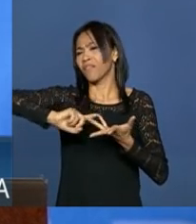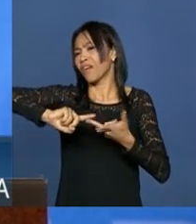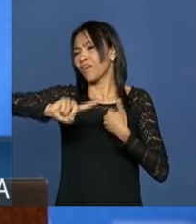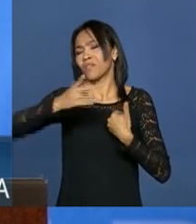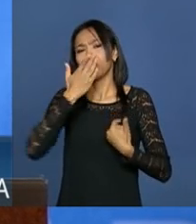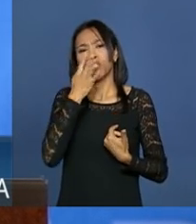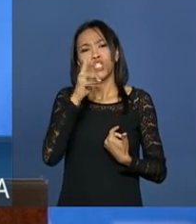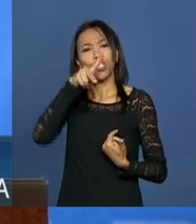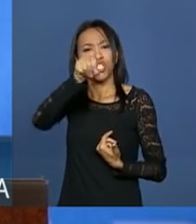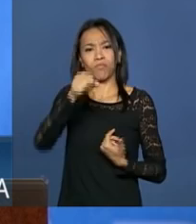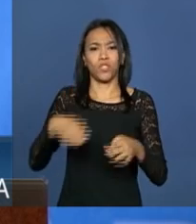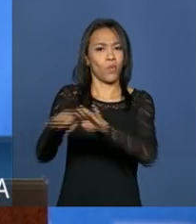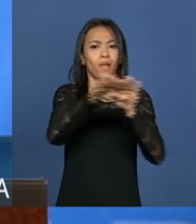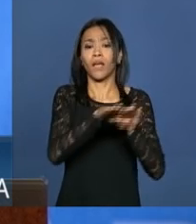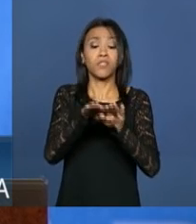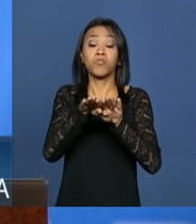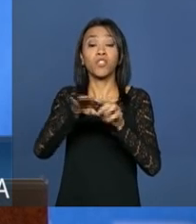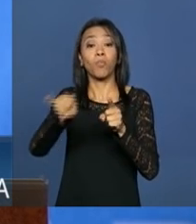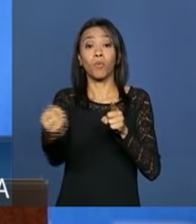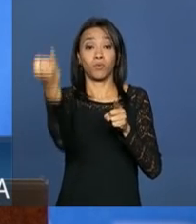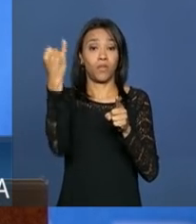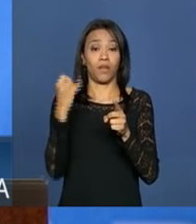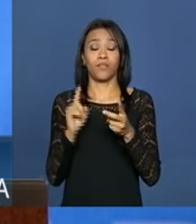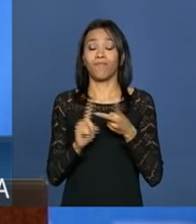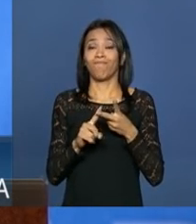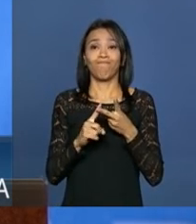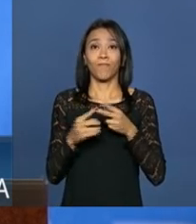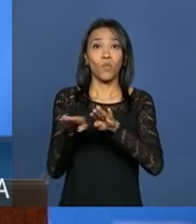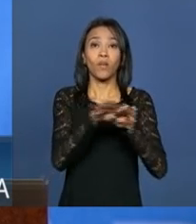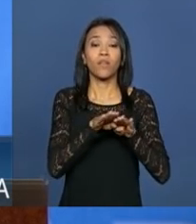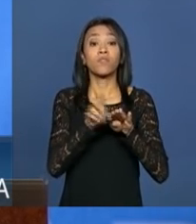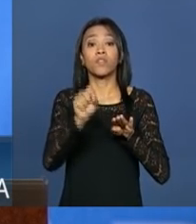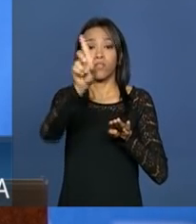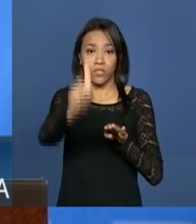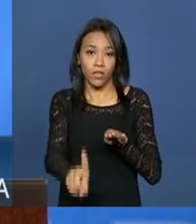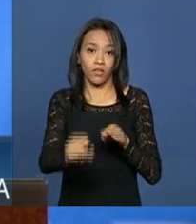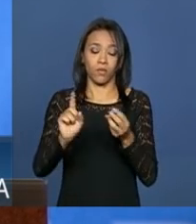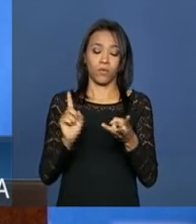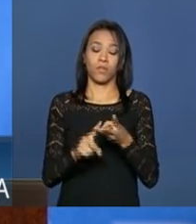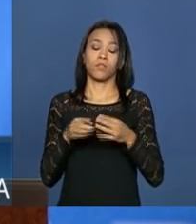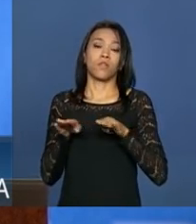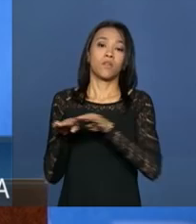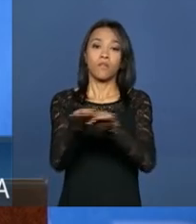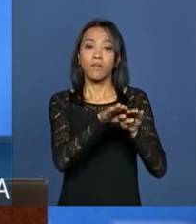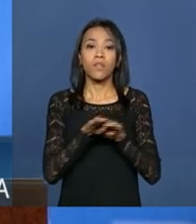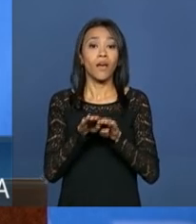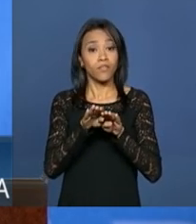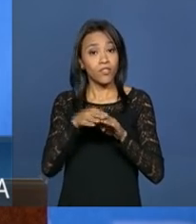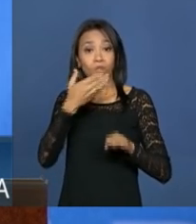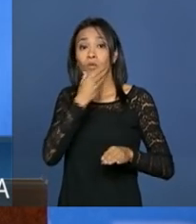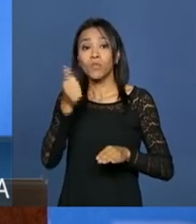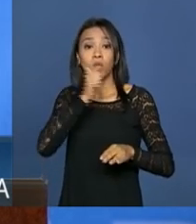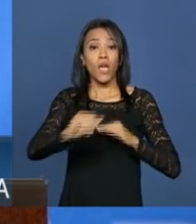igualdade, a igualdade de oportunidades, a igualdade de direitos, a igualdade de